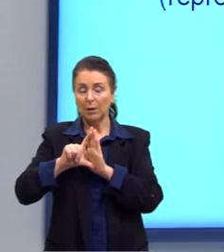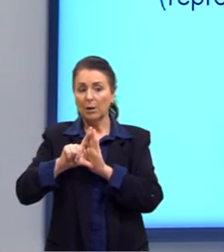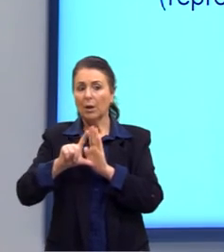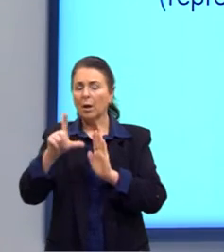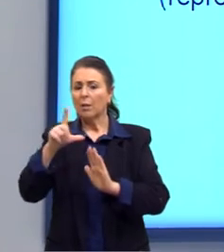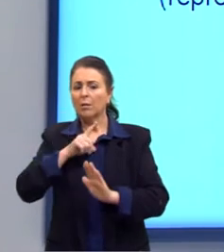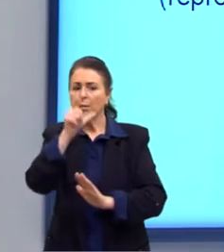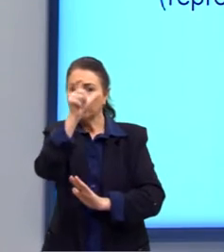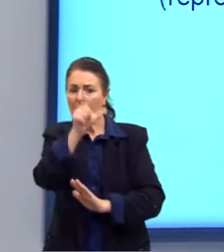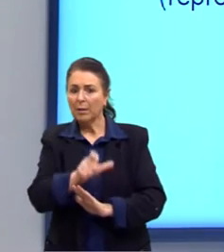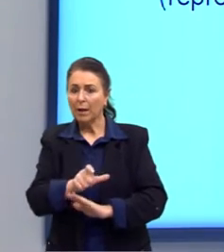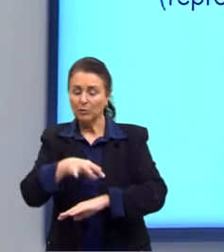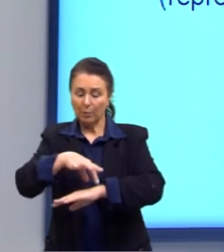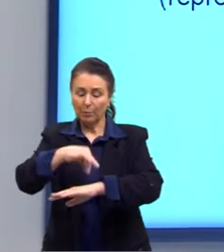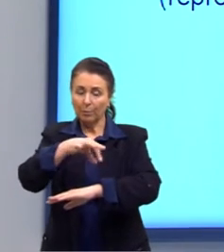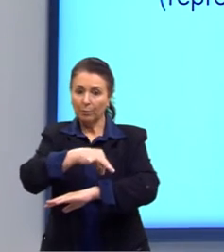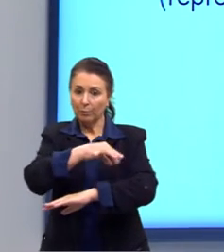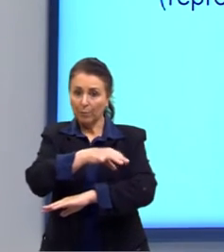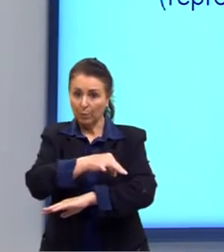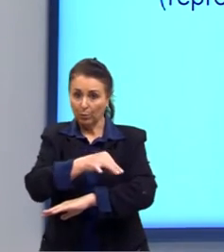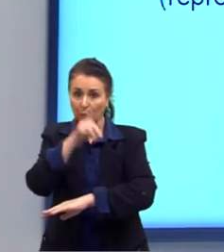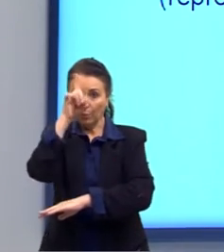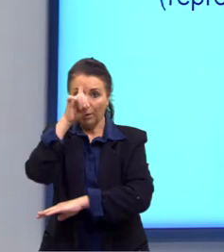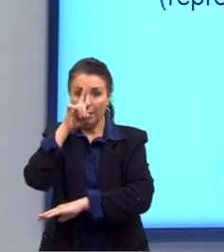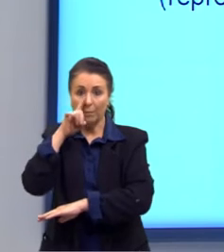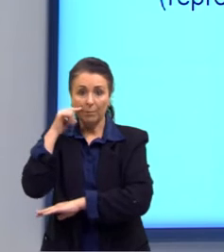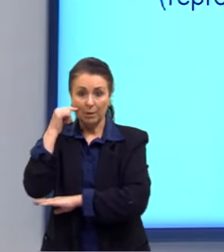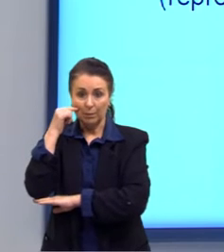indivíduos com pelagem da cor amarela